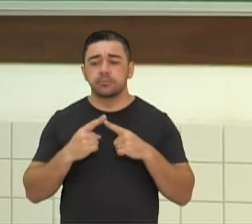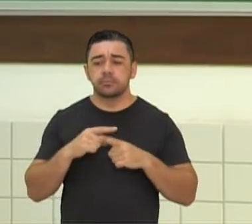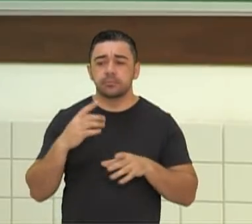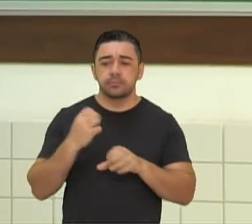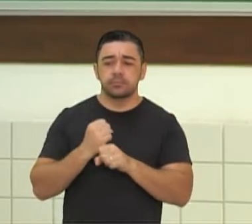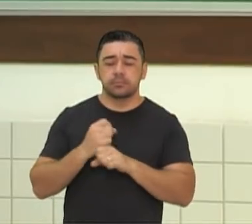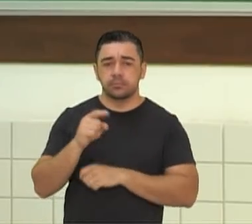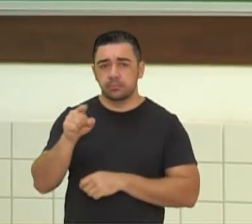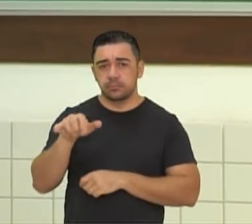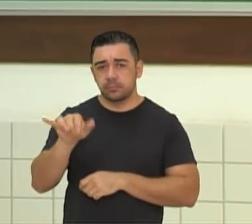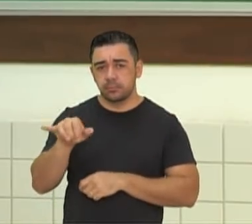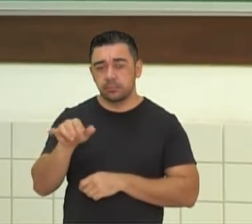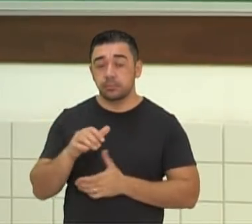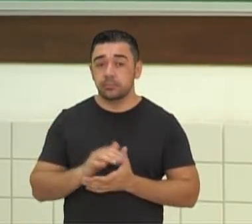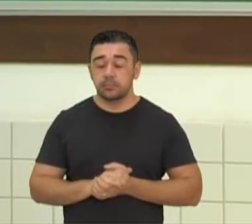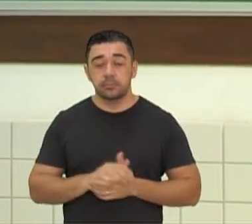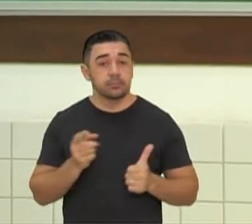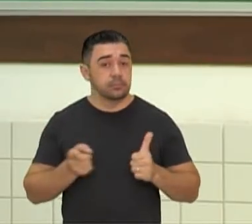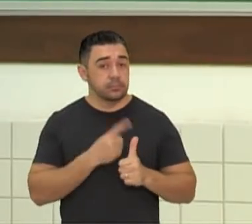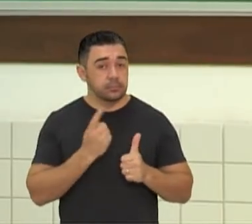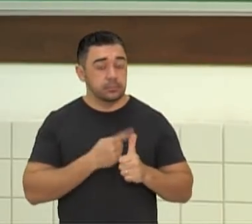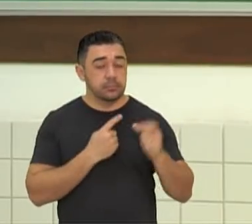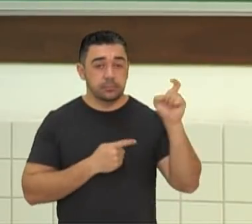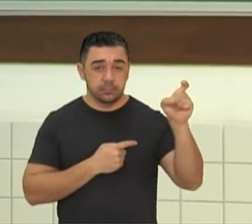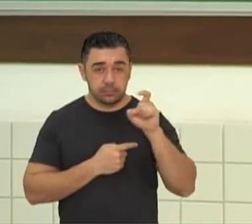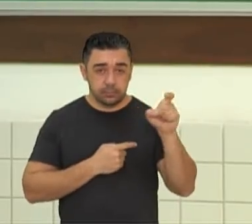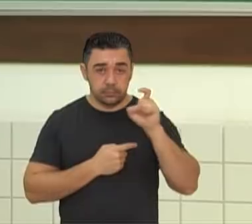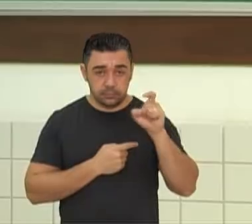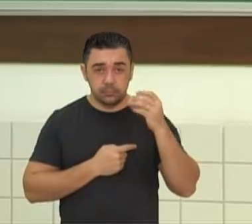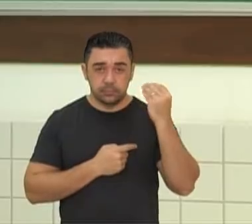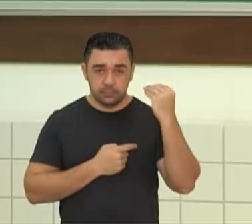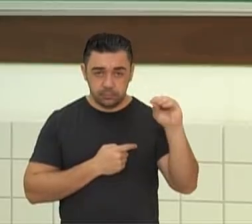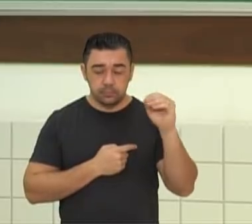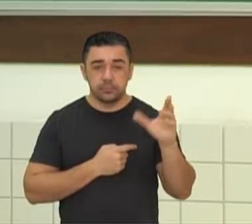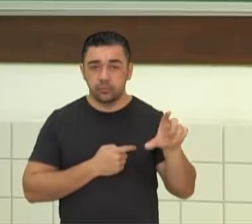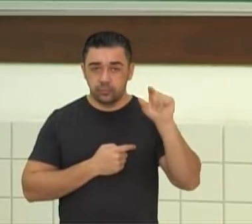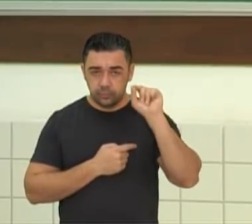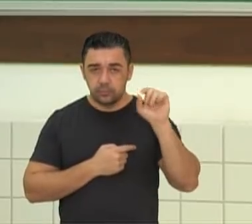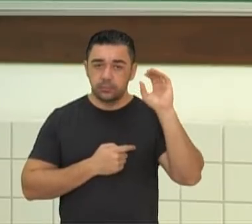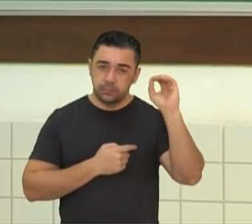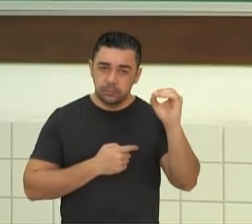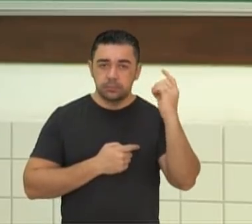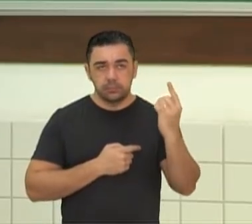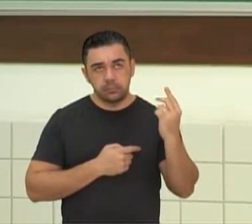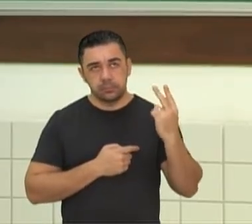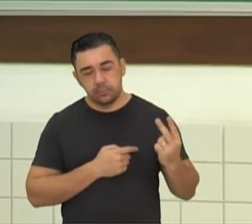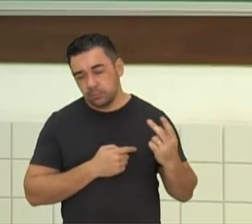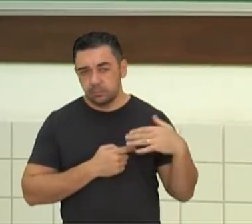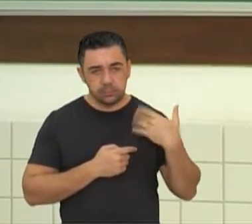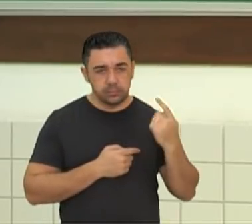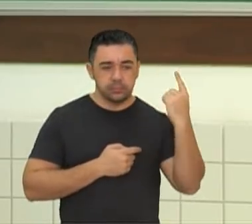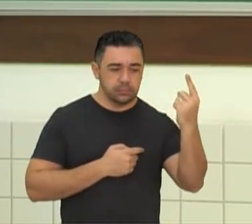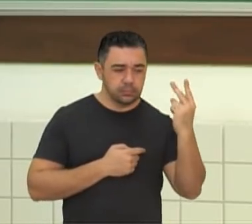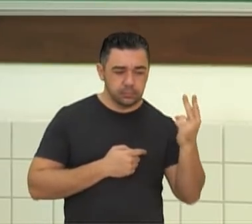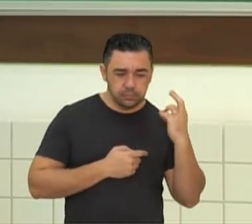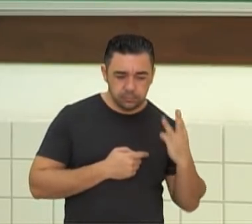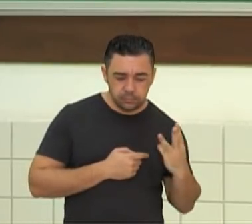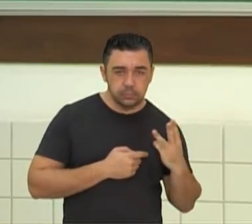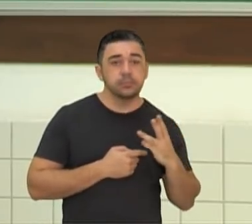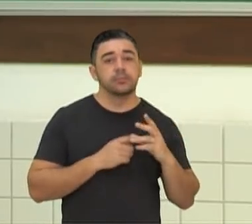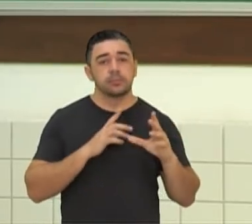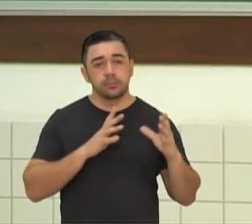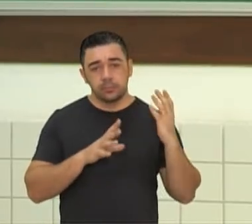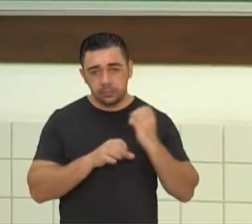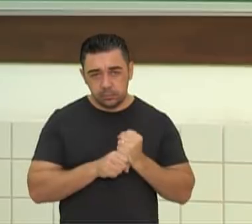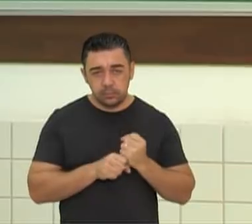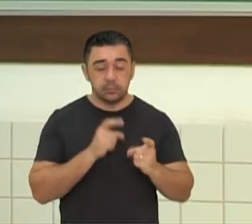São as etapas, né? Primeiro você calcula o x, aliás, escolhe um valor para x, Depois você calcula para obter o y, substitui